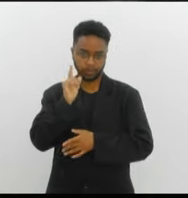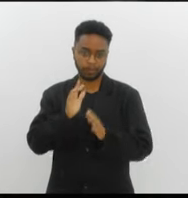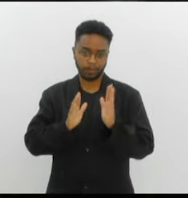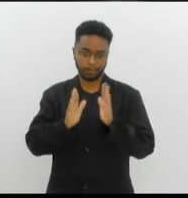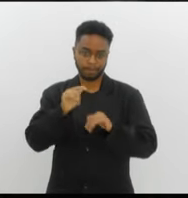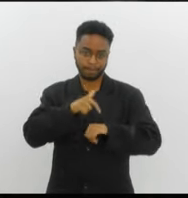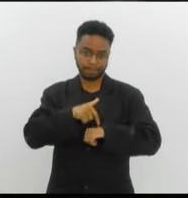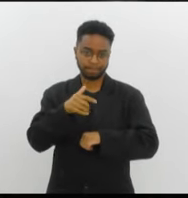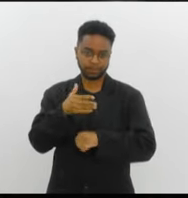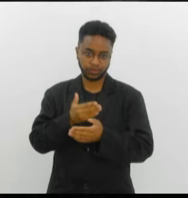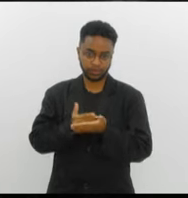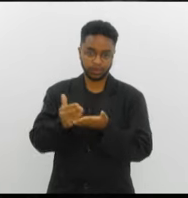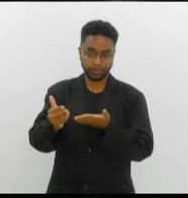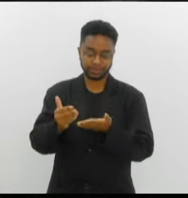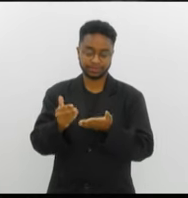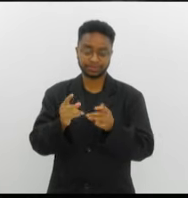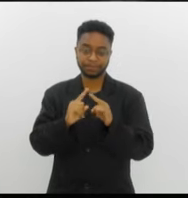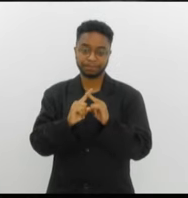mas